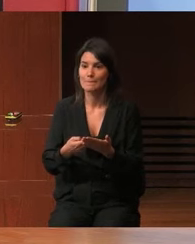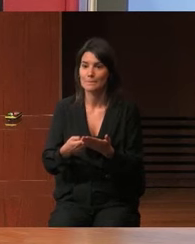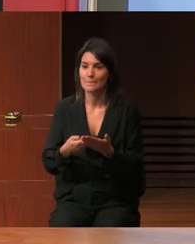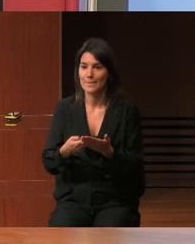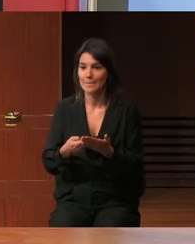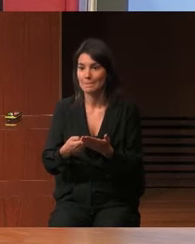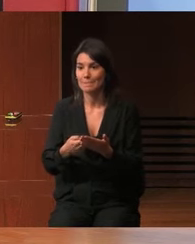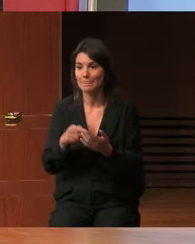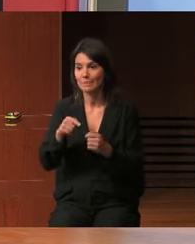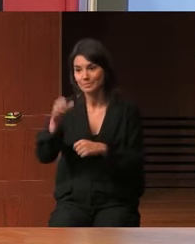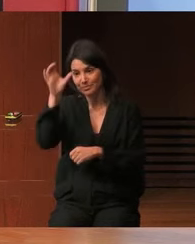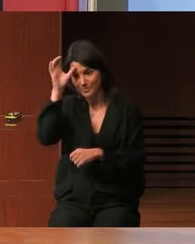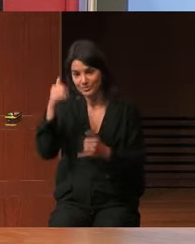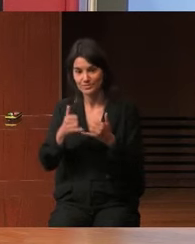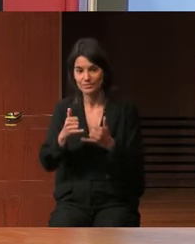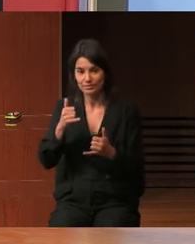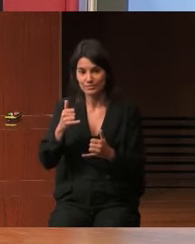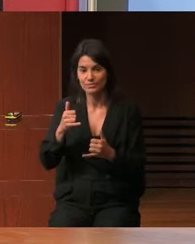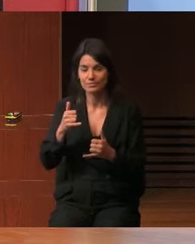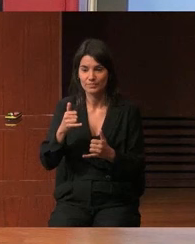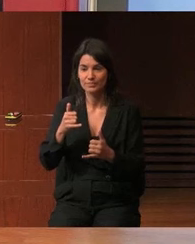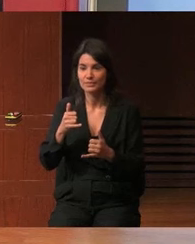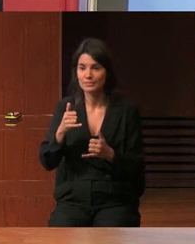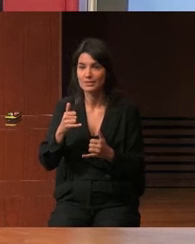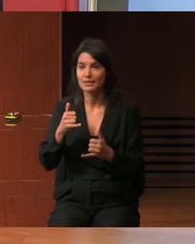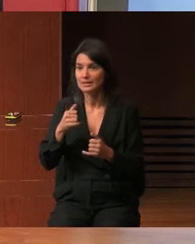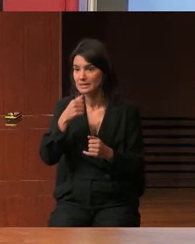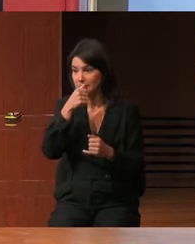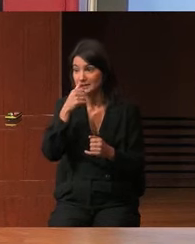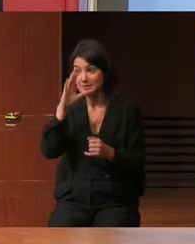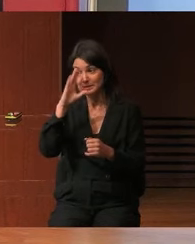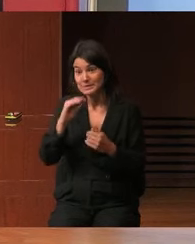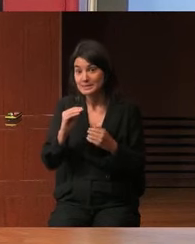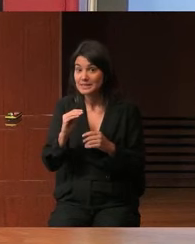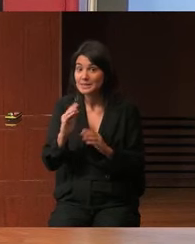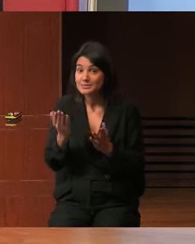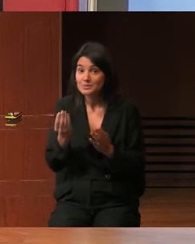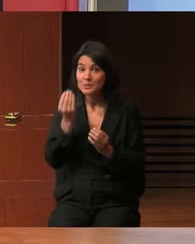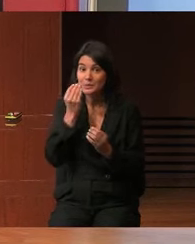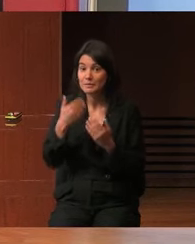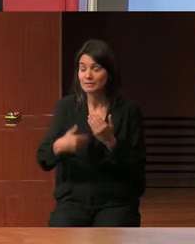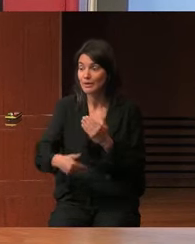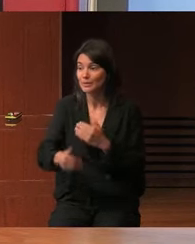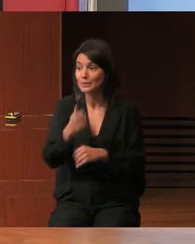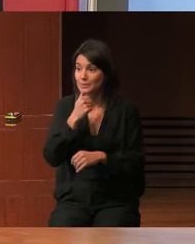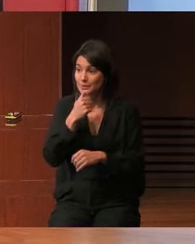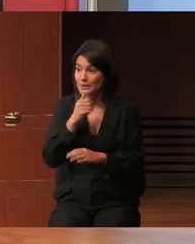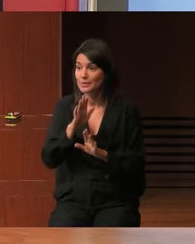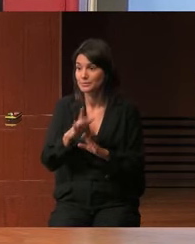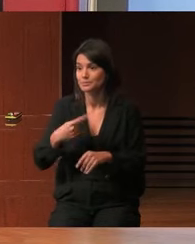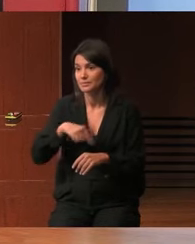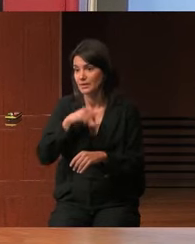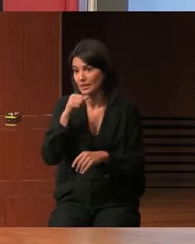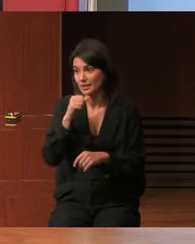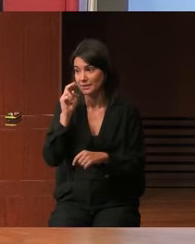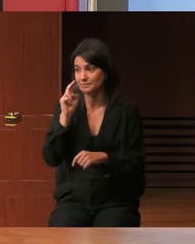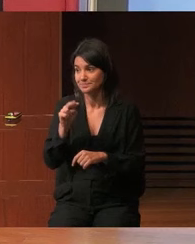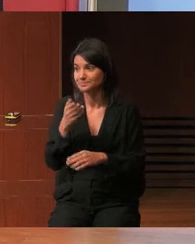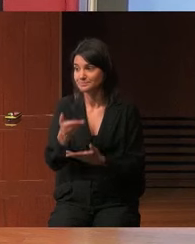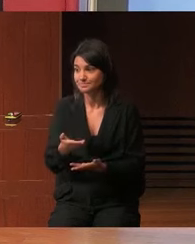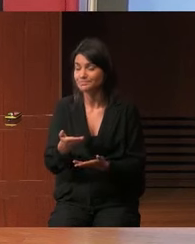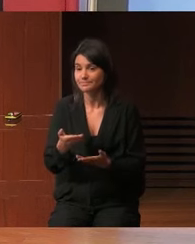com a inteligência artificial, não sei o que irá acontecer, mas nós estamos sempre a assistir a isto, não